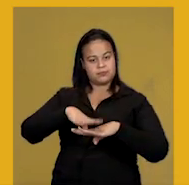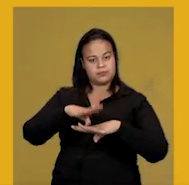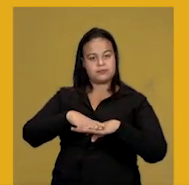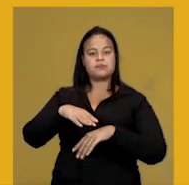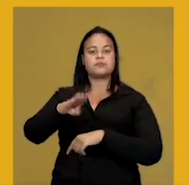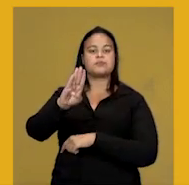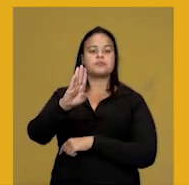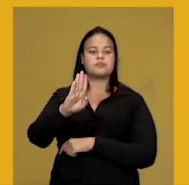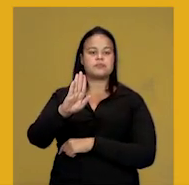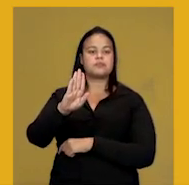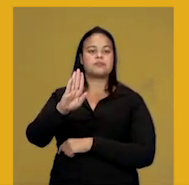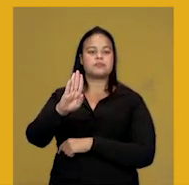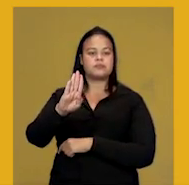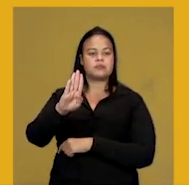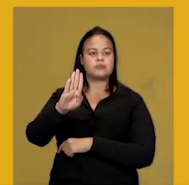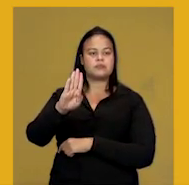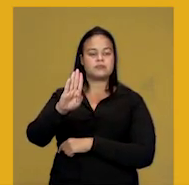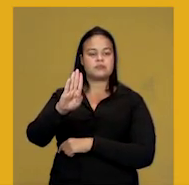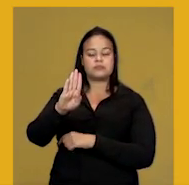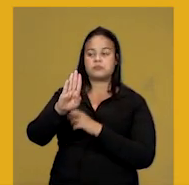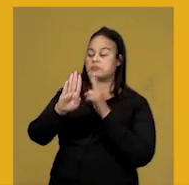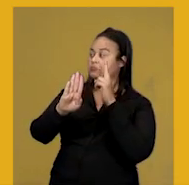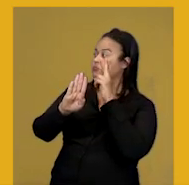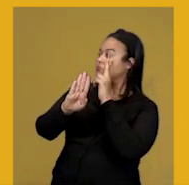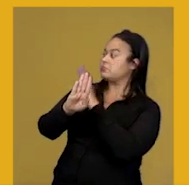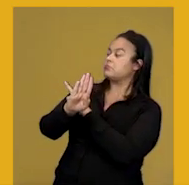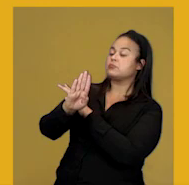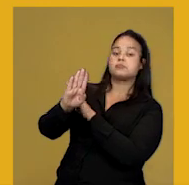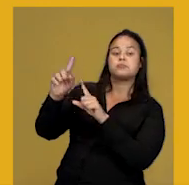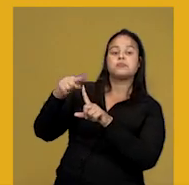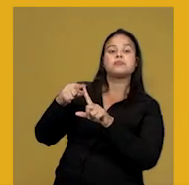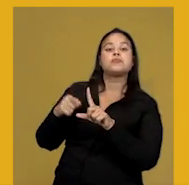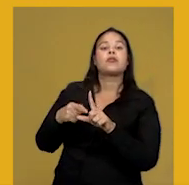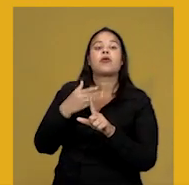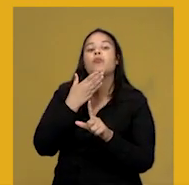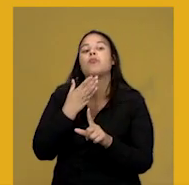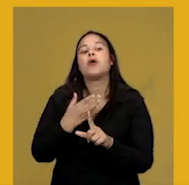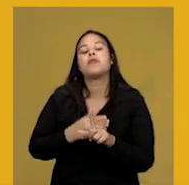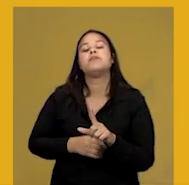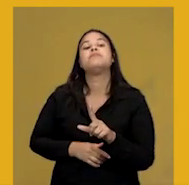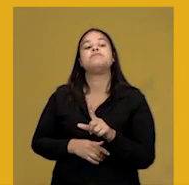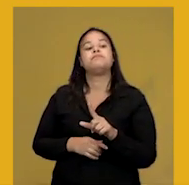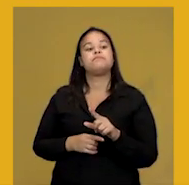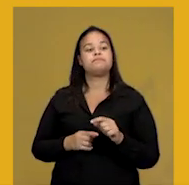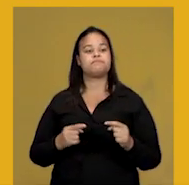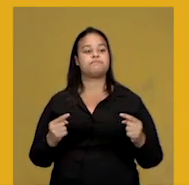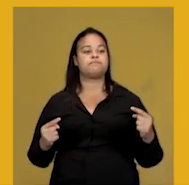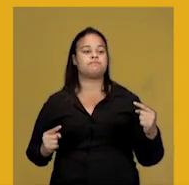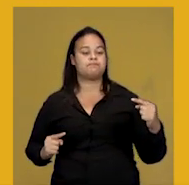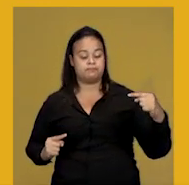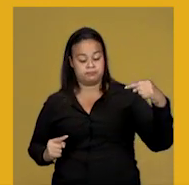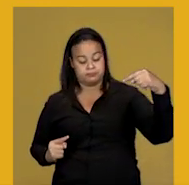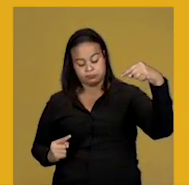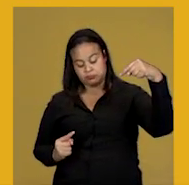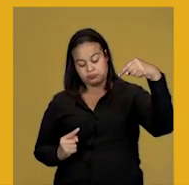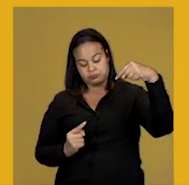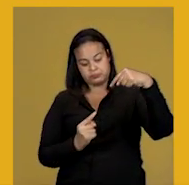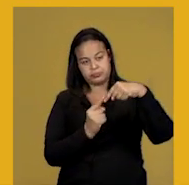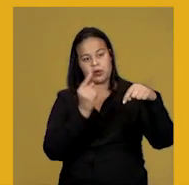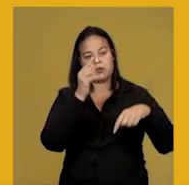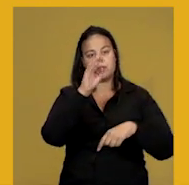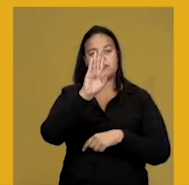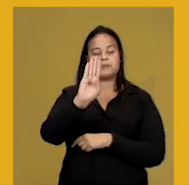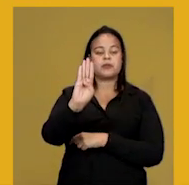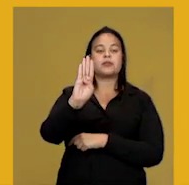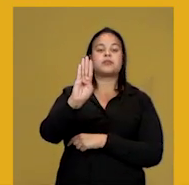Para beta, olha só, olhando nesse ângulo, ele vai bater aonde? No B. Então, o meu B agora é